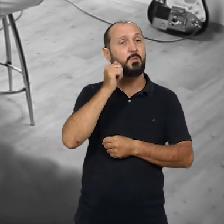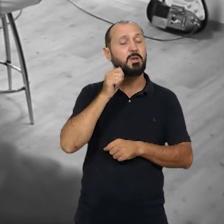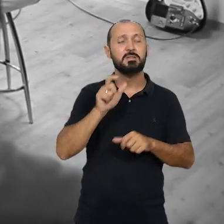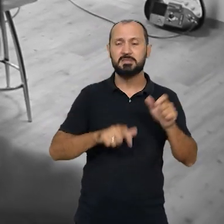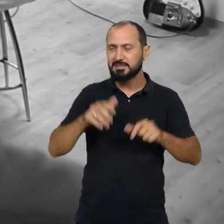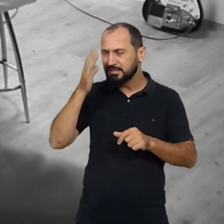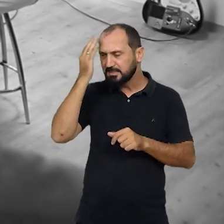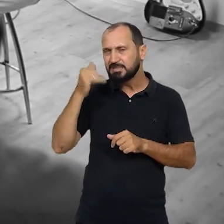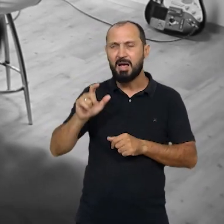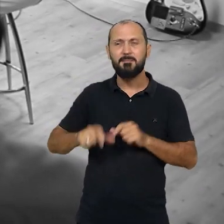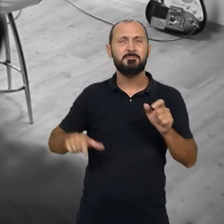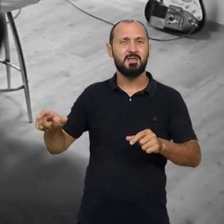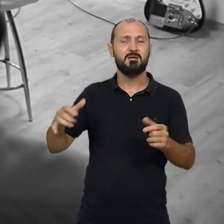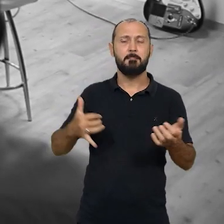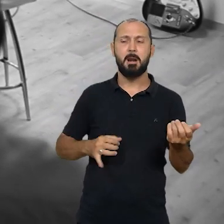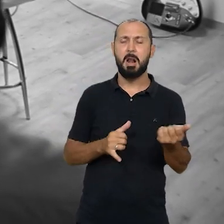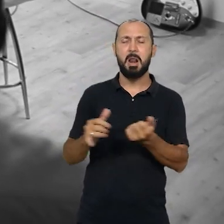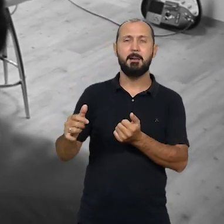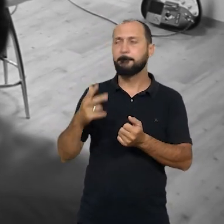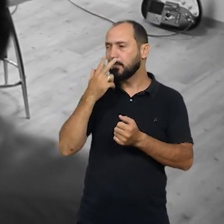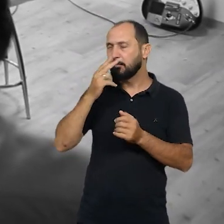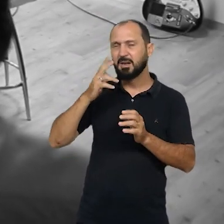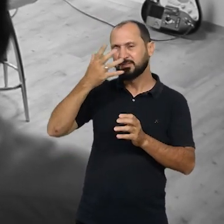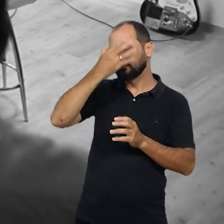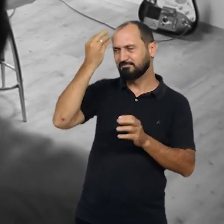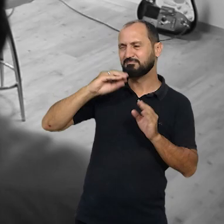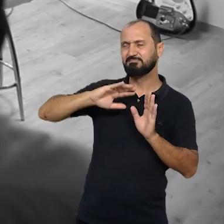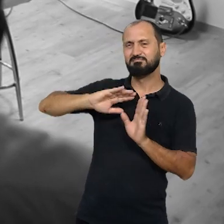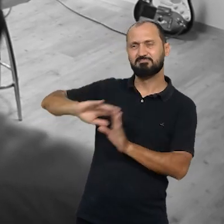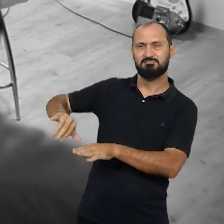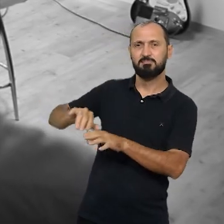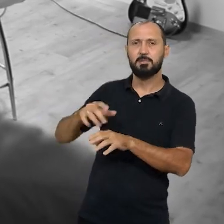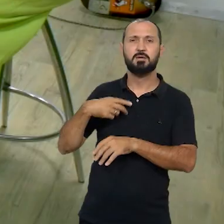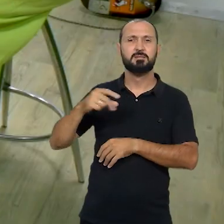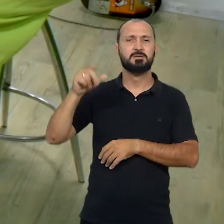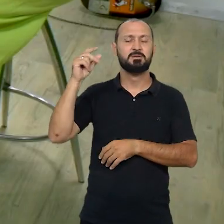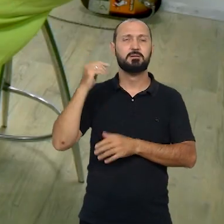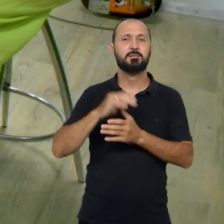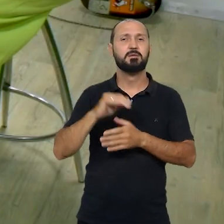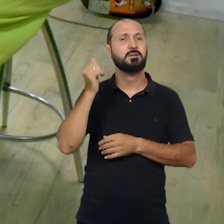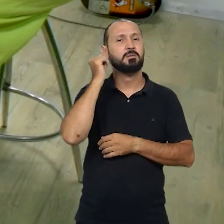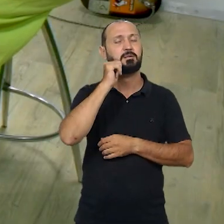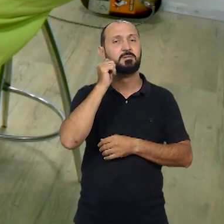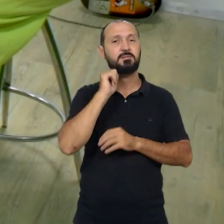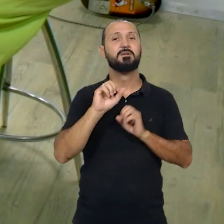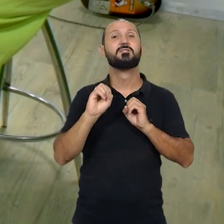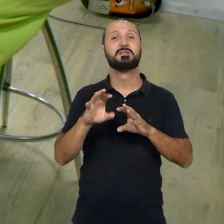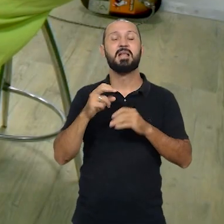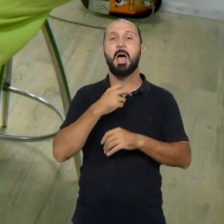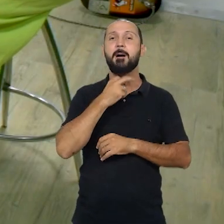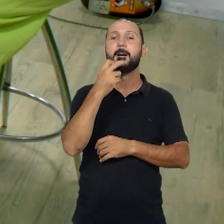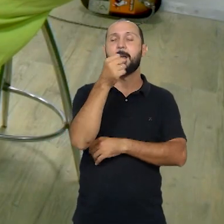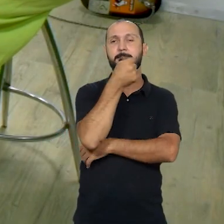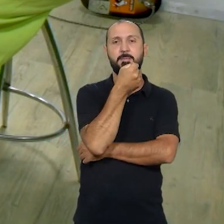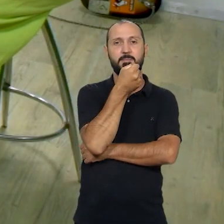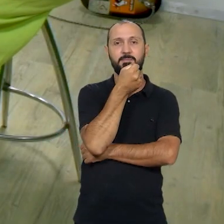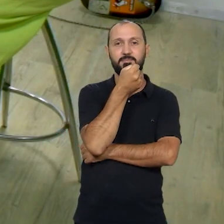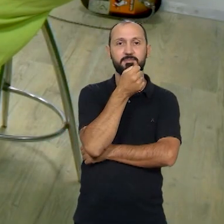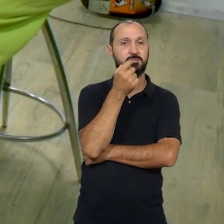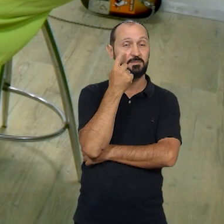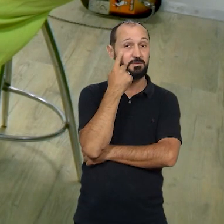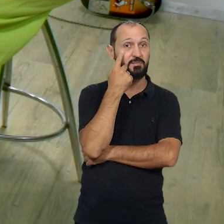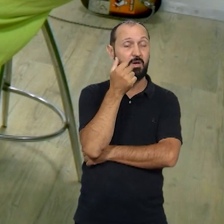Criar, sim, essa banda Gaia Arte, né? Justamente para mostrar essas autorais. Sim, exatamente. E para